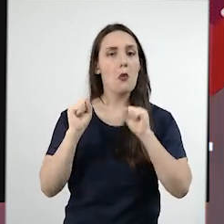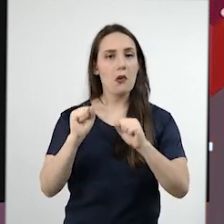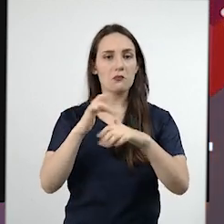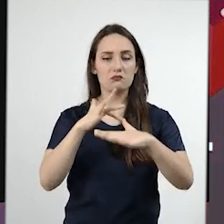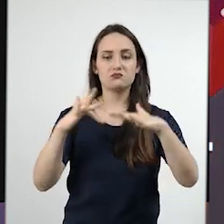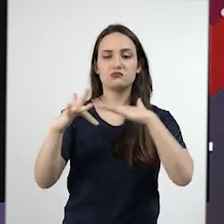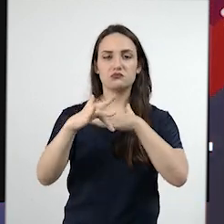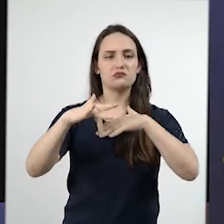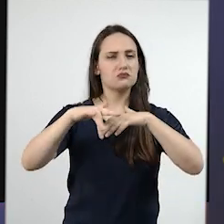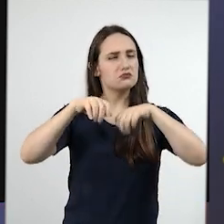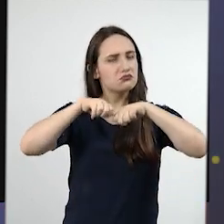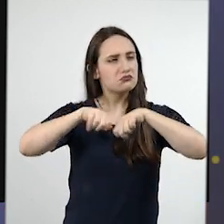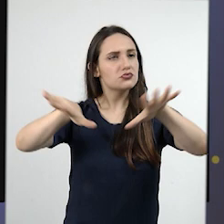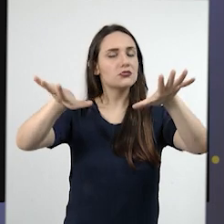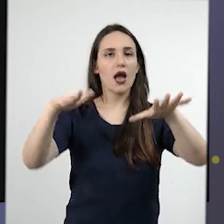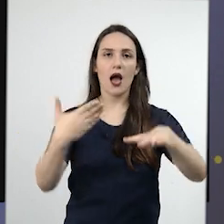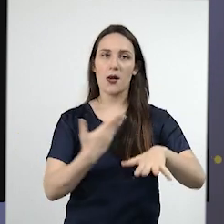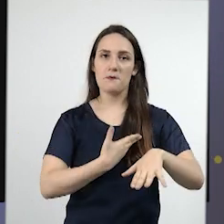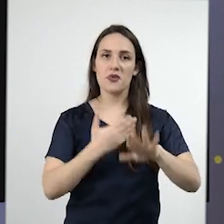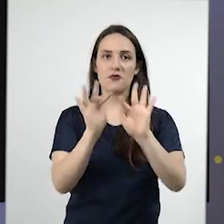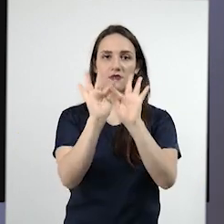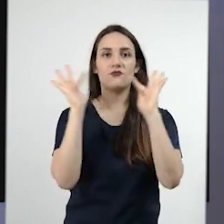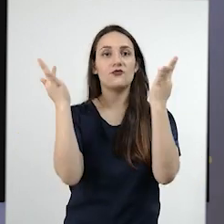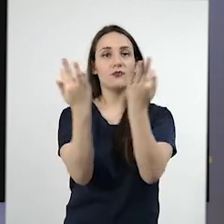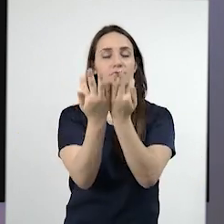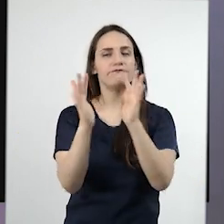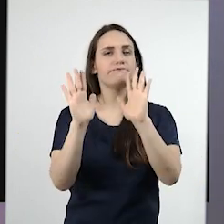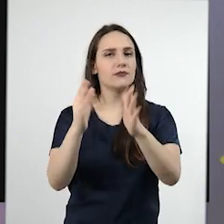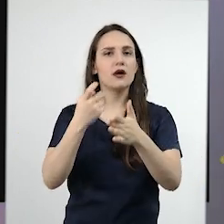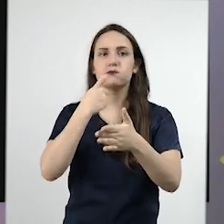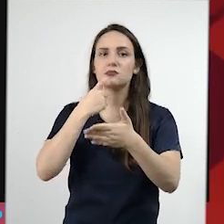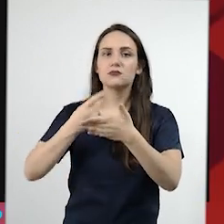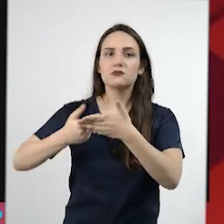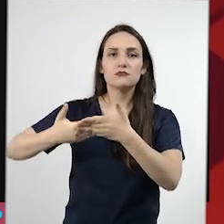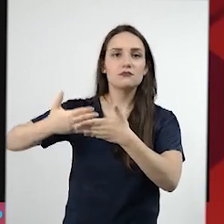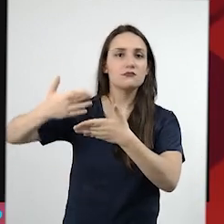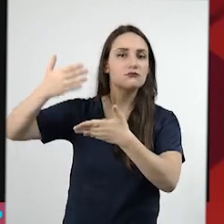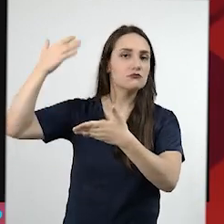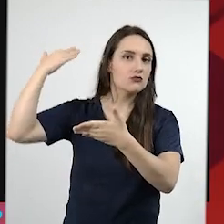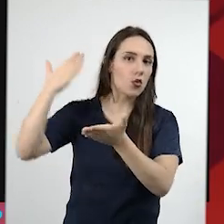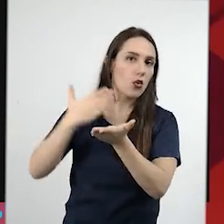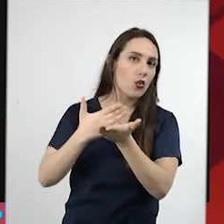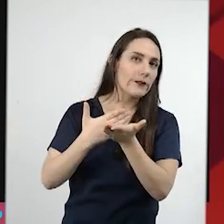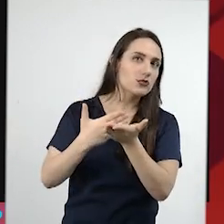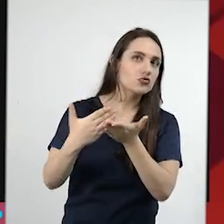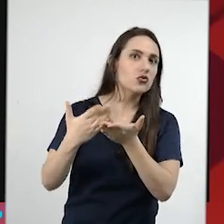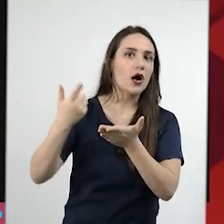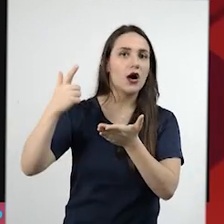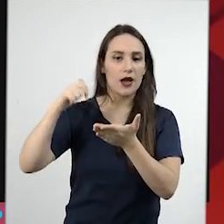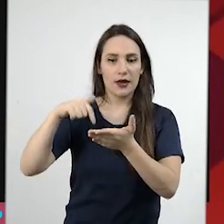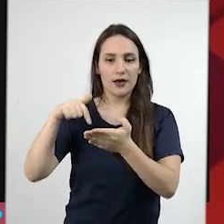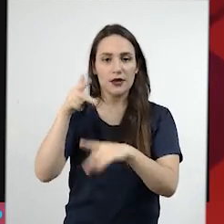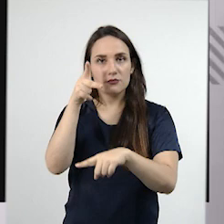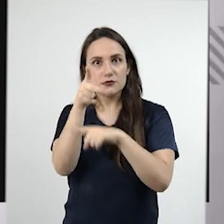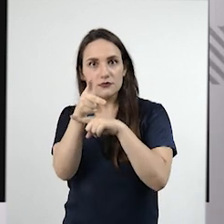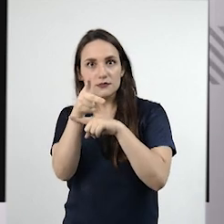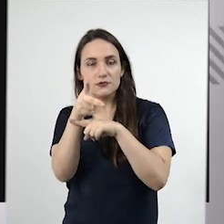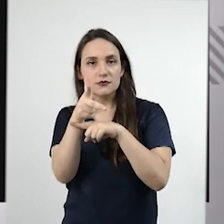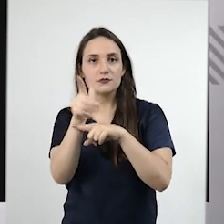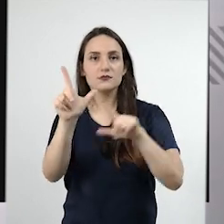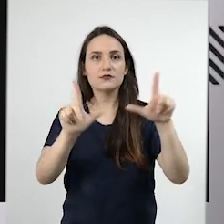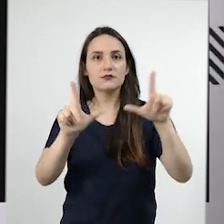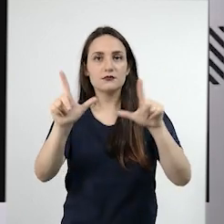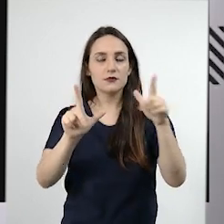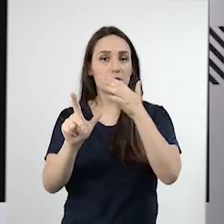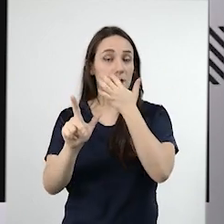com todos os seus amigos e familiares. E há algum tempo, desde o início das gravações desse nosso programa,